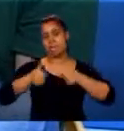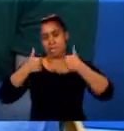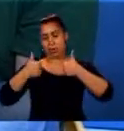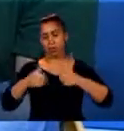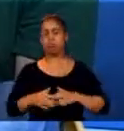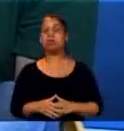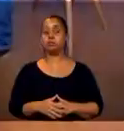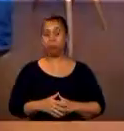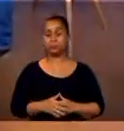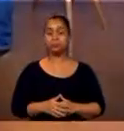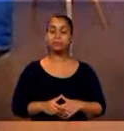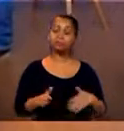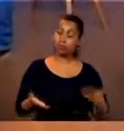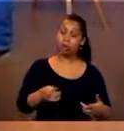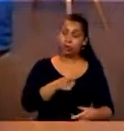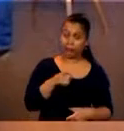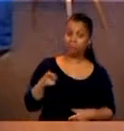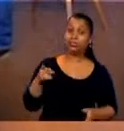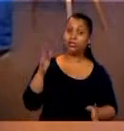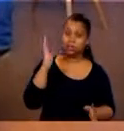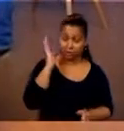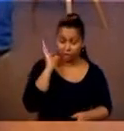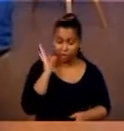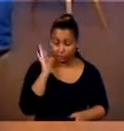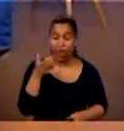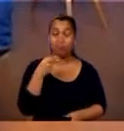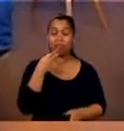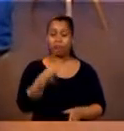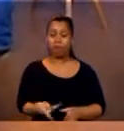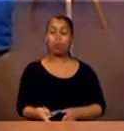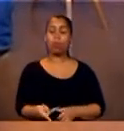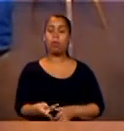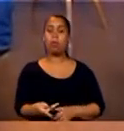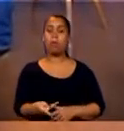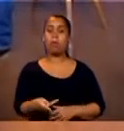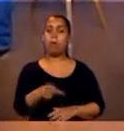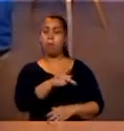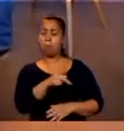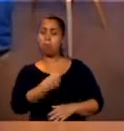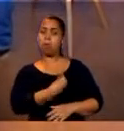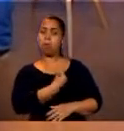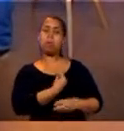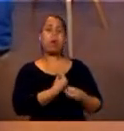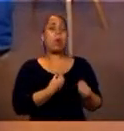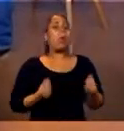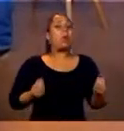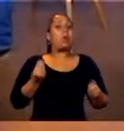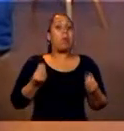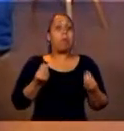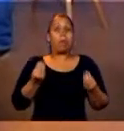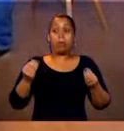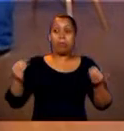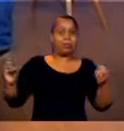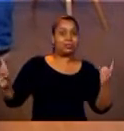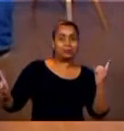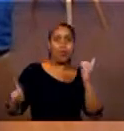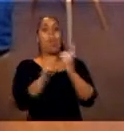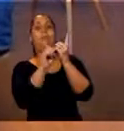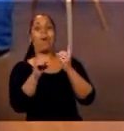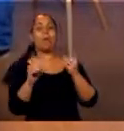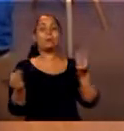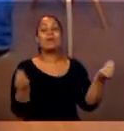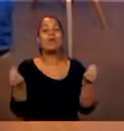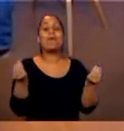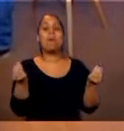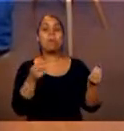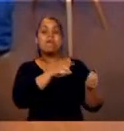cavadeira na mão. Tá, então como você já citou aqui a atuação do professor, como é que foi esse encontro e por que o